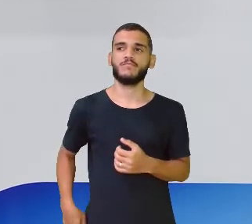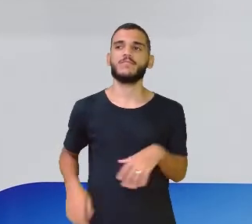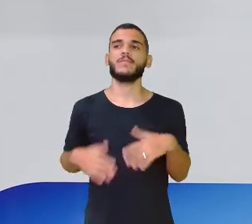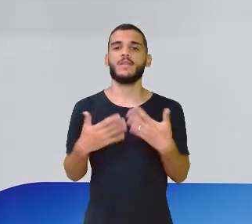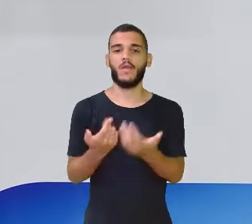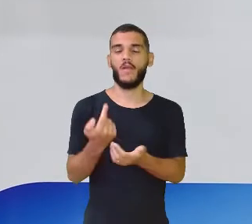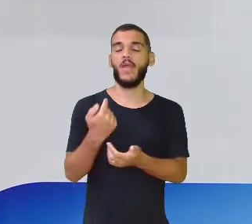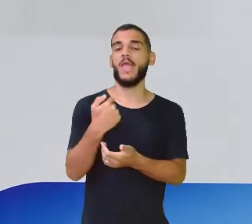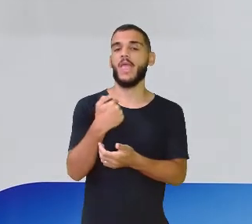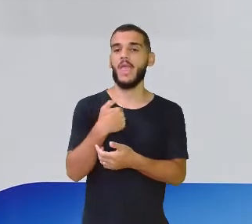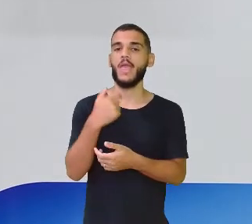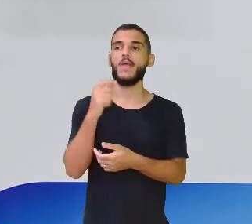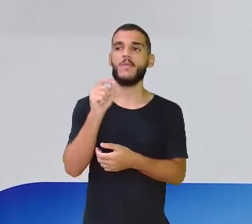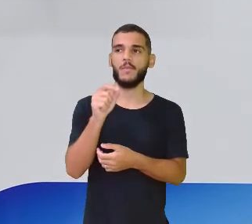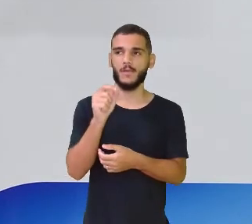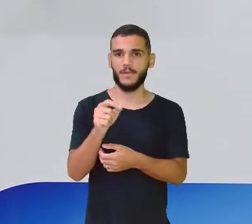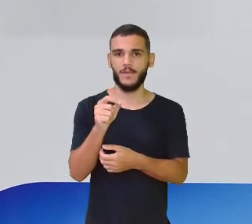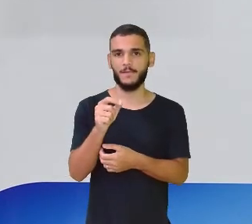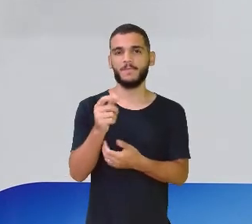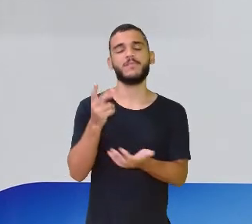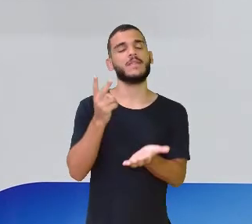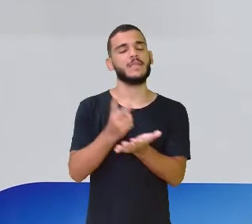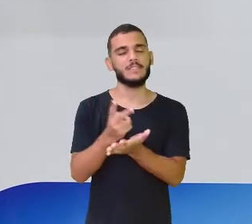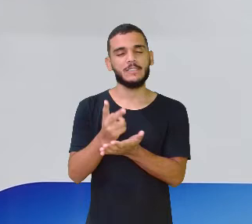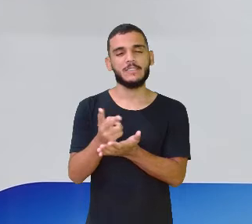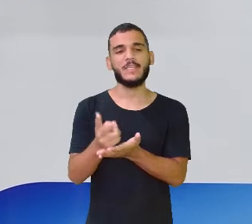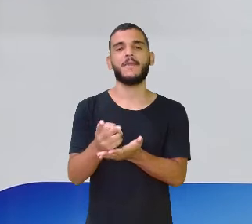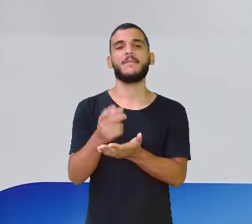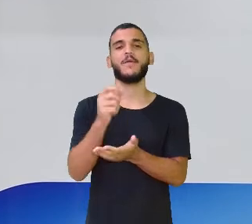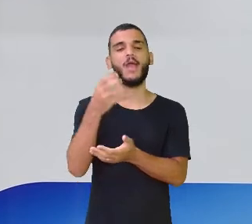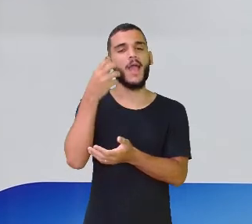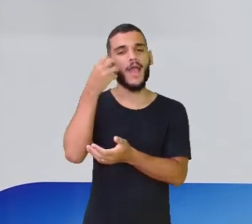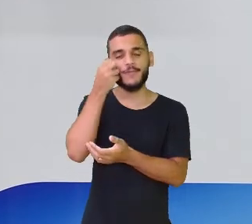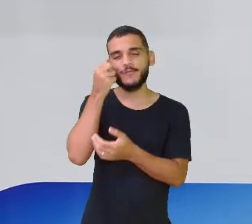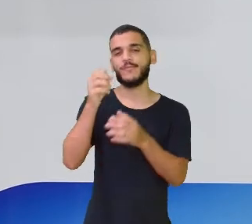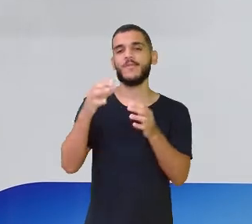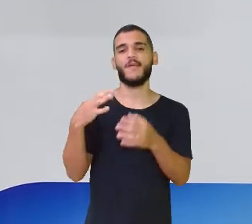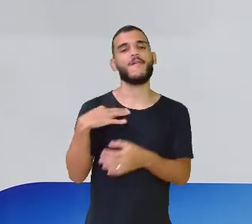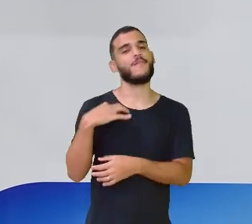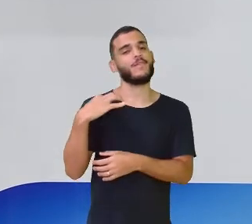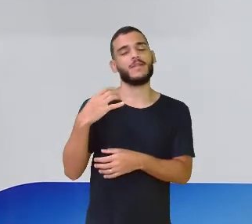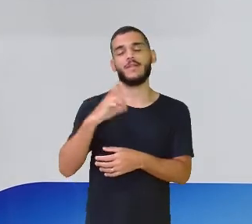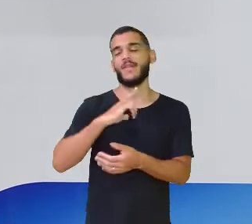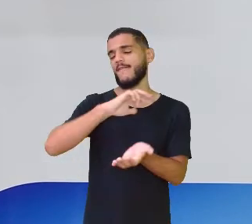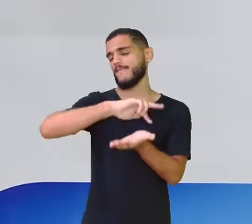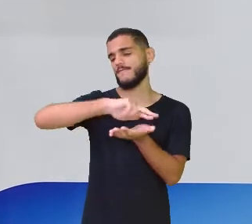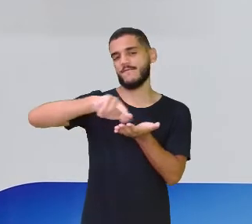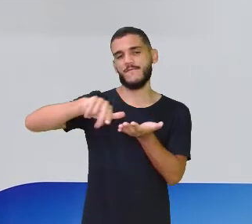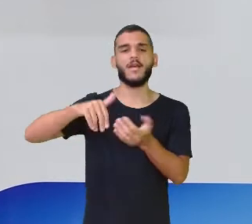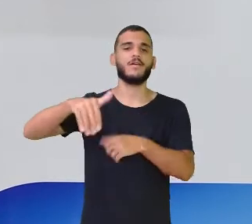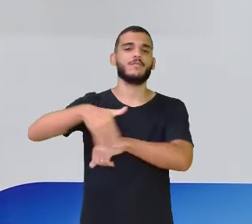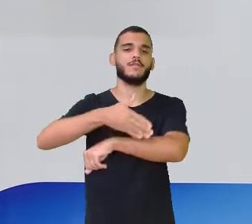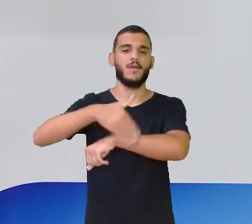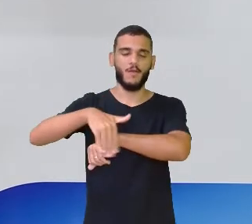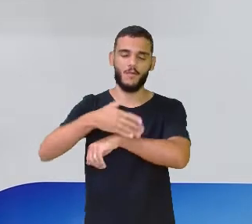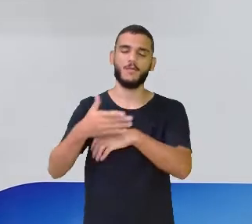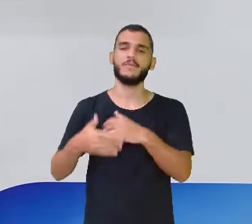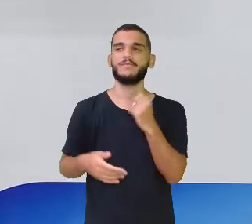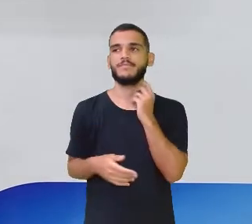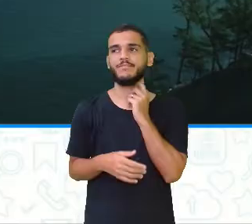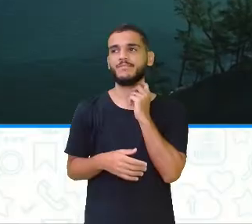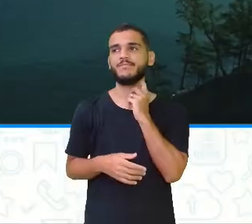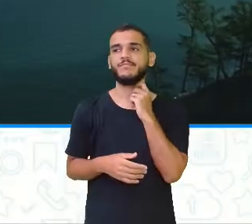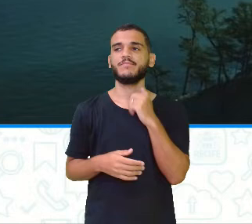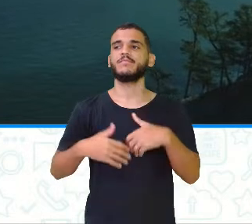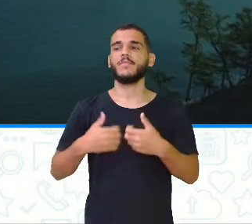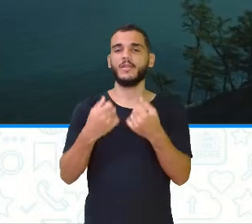a favor da adoção voluntária. Quer um animalzinho? Adota um que tem assim, ó, de animaizinhos na rua, tá certo? Então,